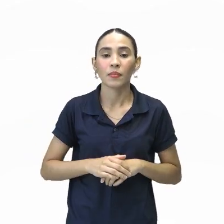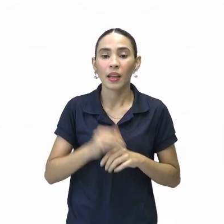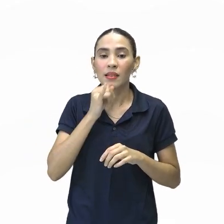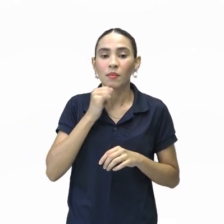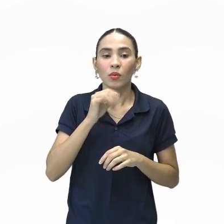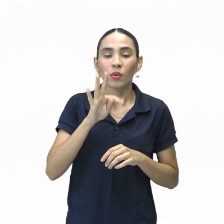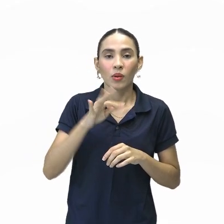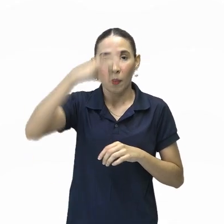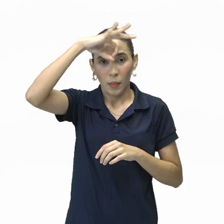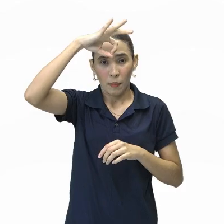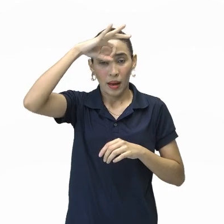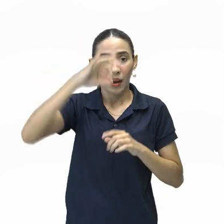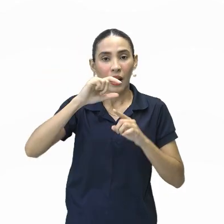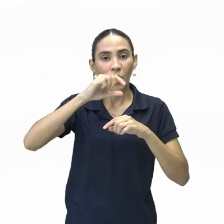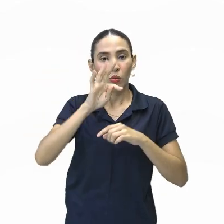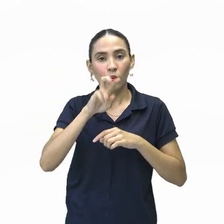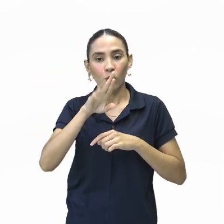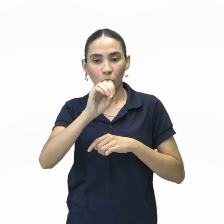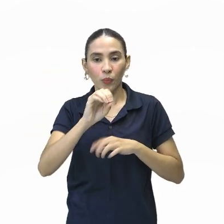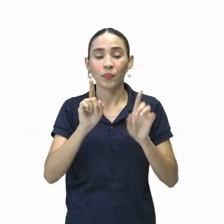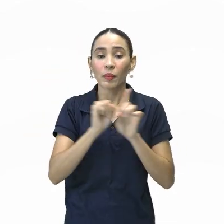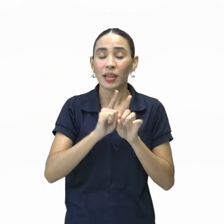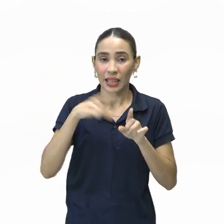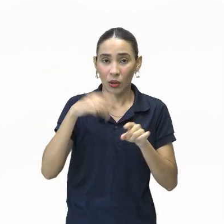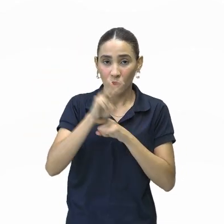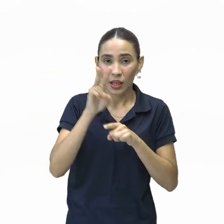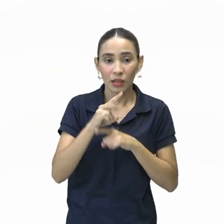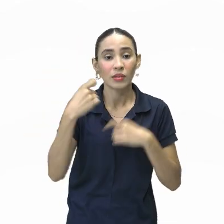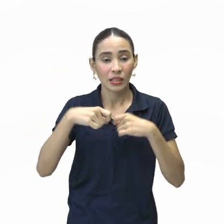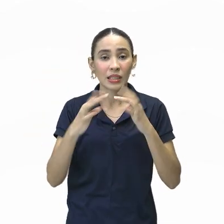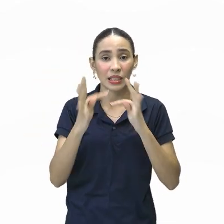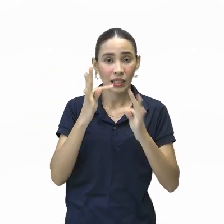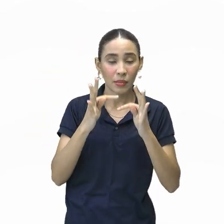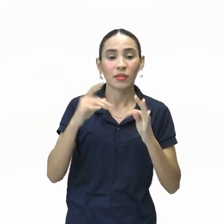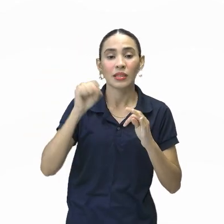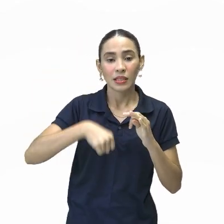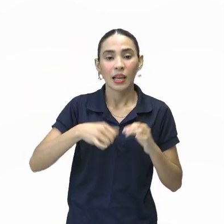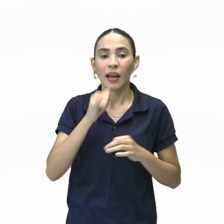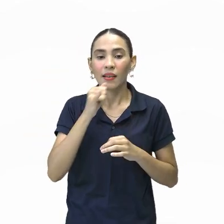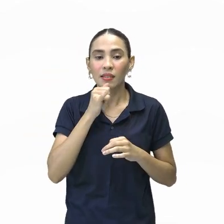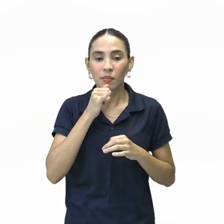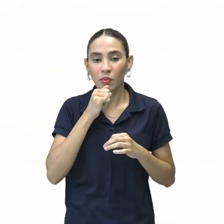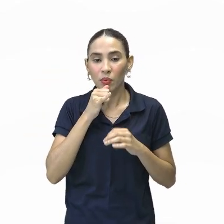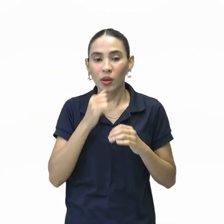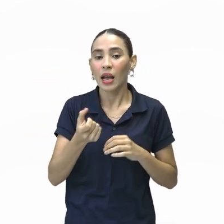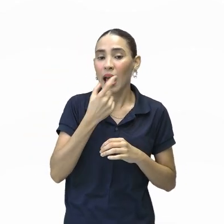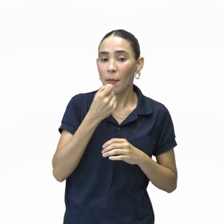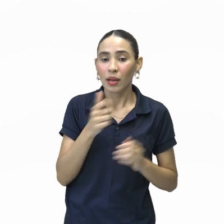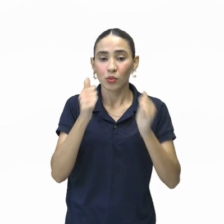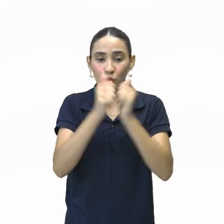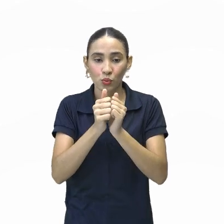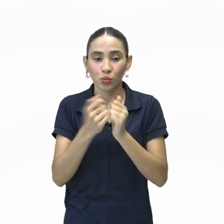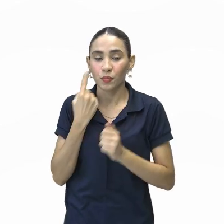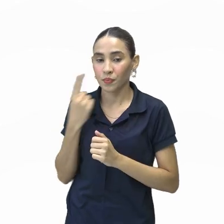da tubária. Há tratamento, sim, a azitromicina em dose única ou